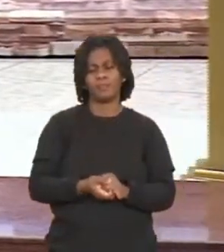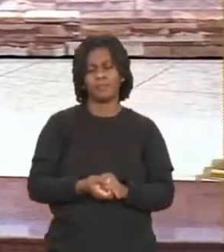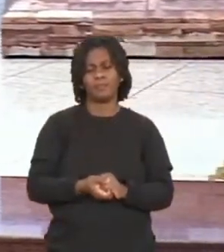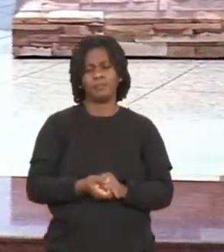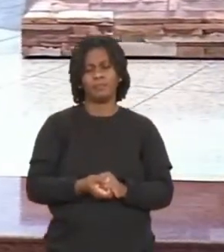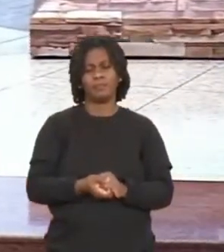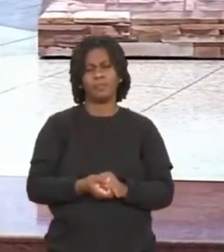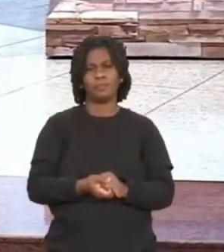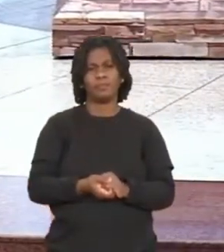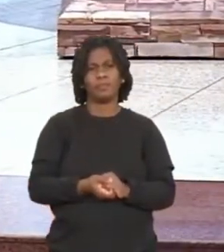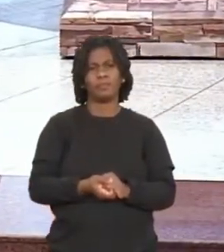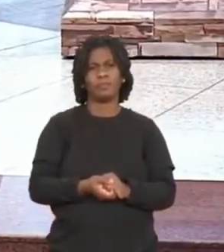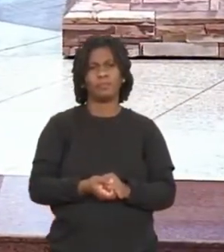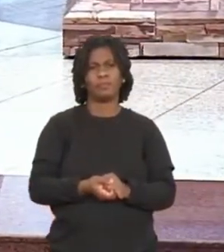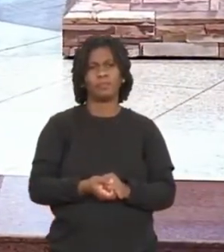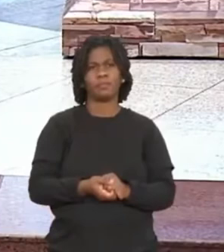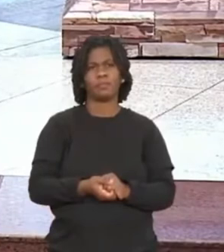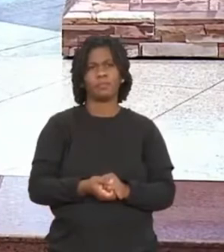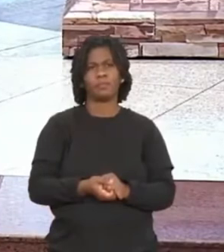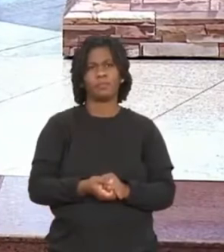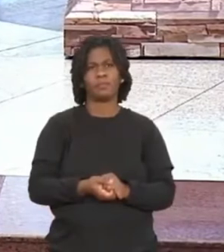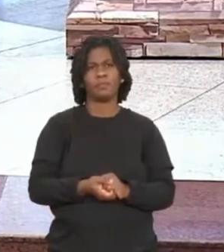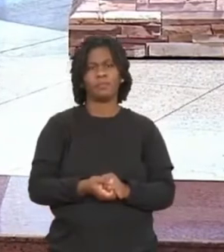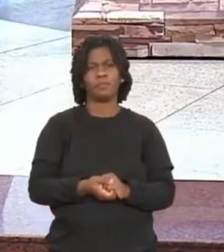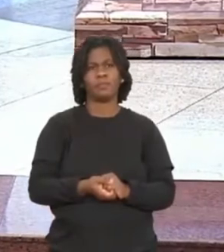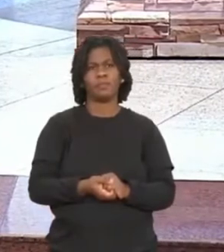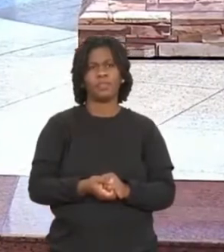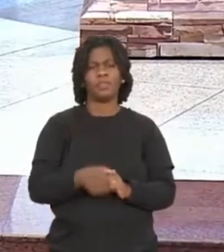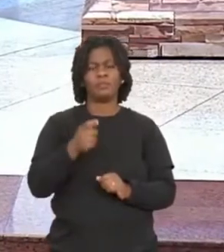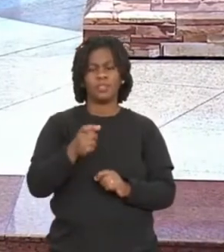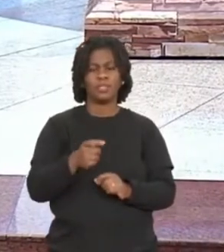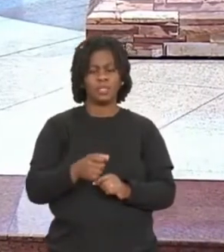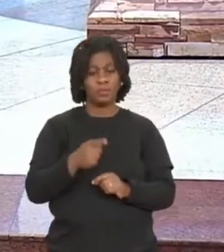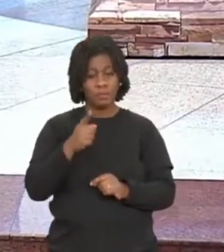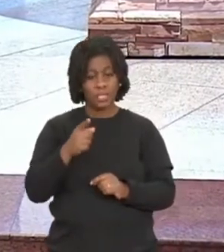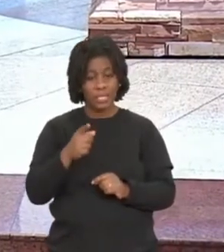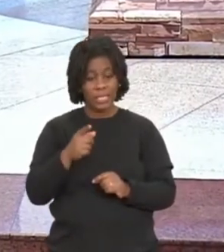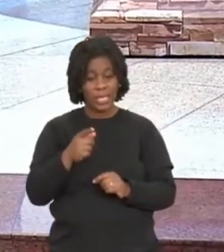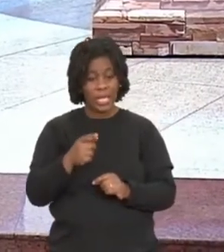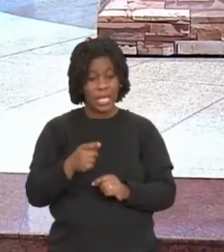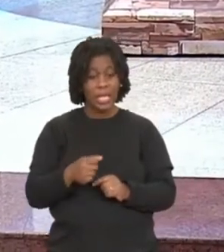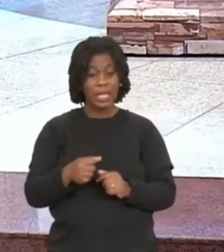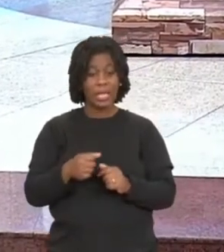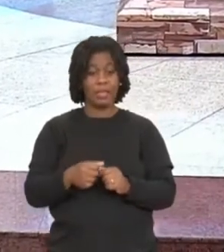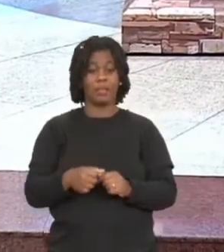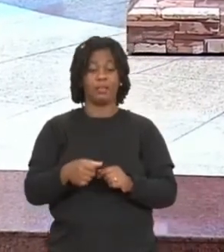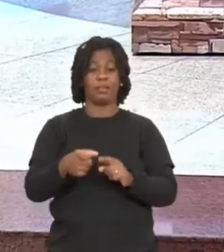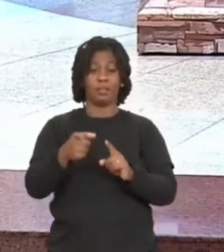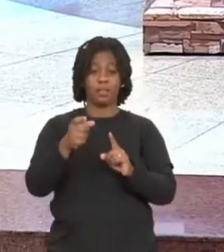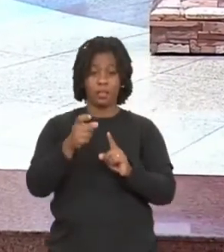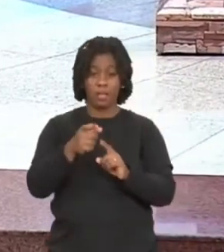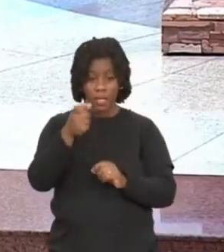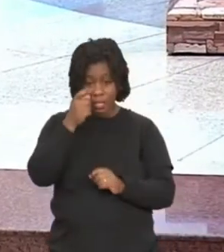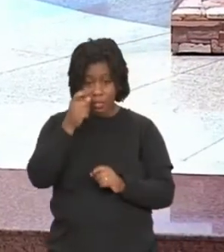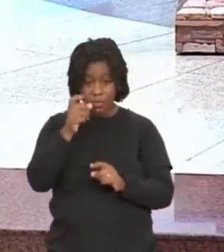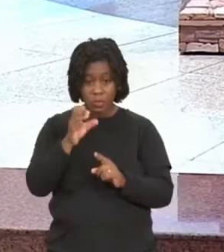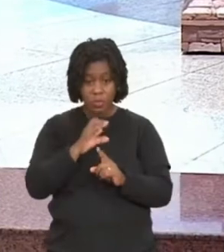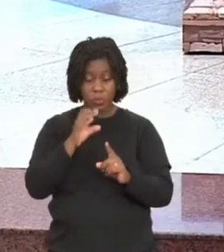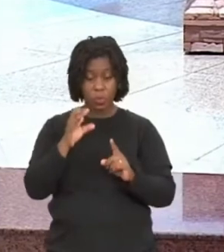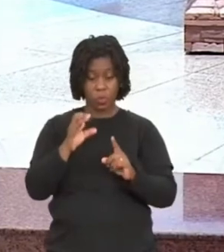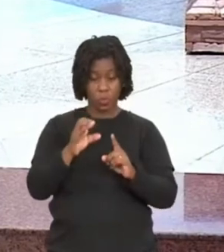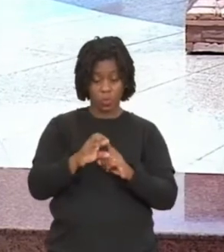Participe desse culto como se hoje fosse sua última reunião, como se Jesus fosse voltar do final do culto.